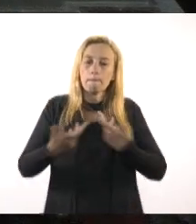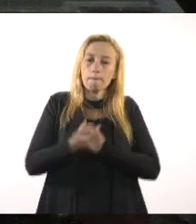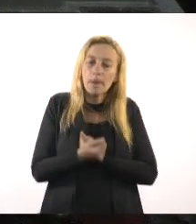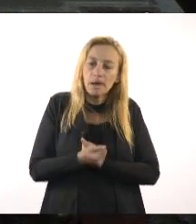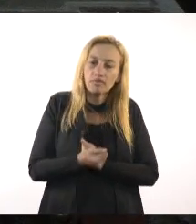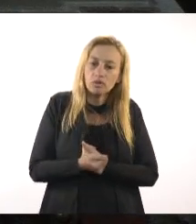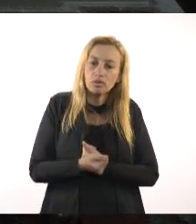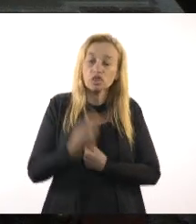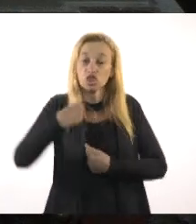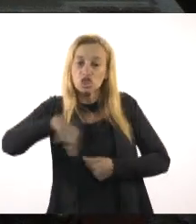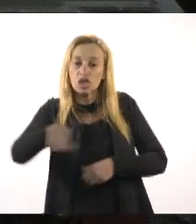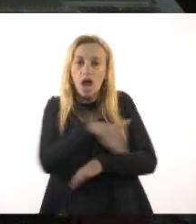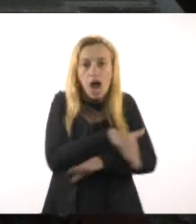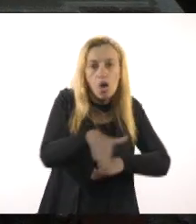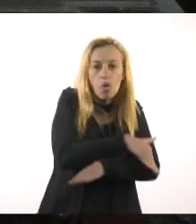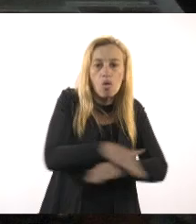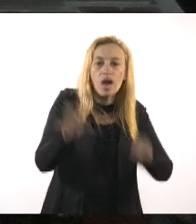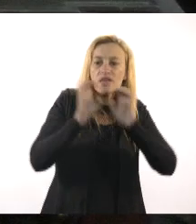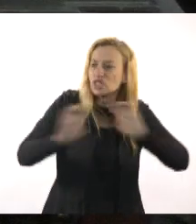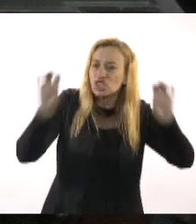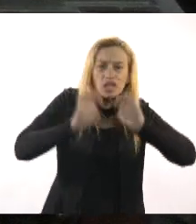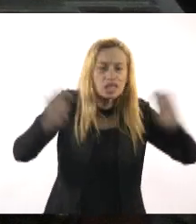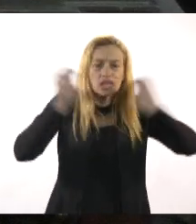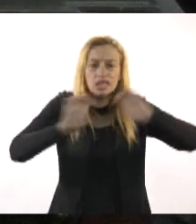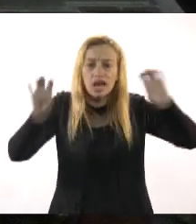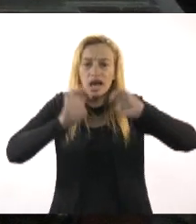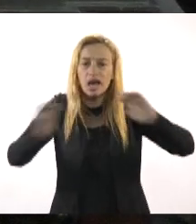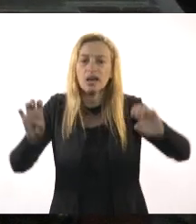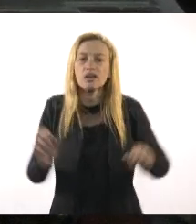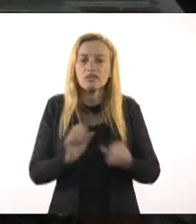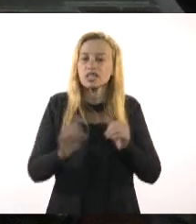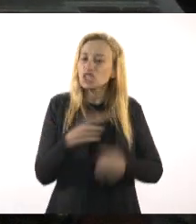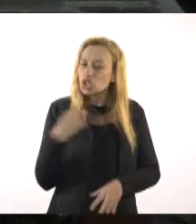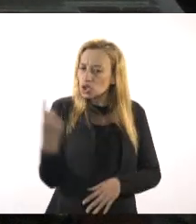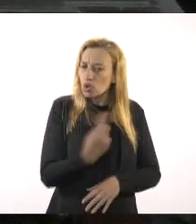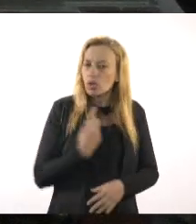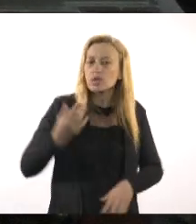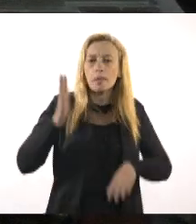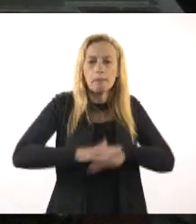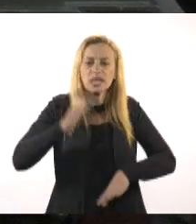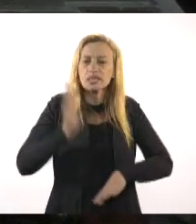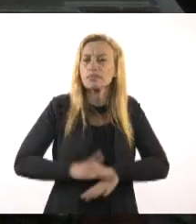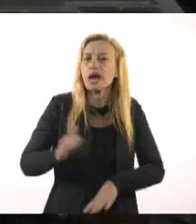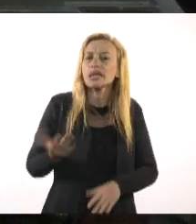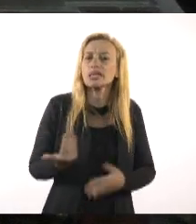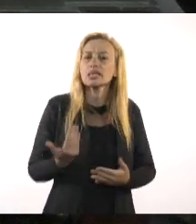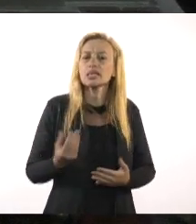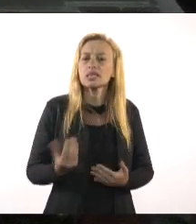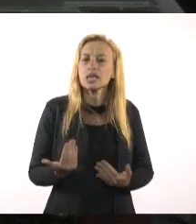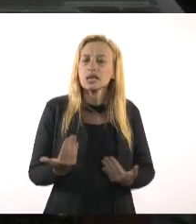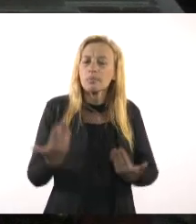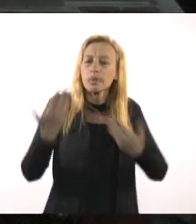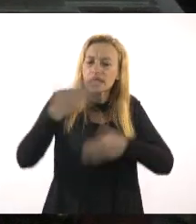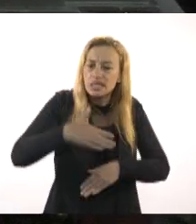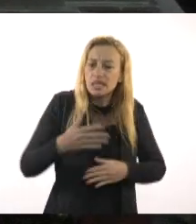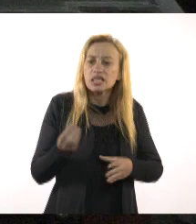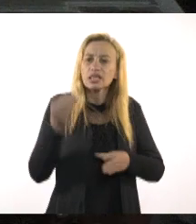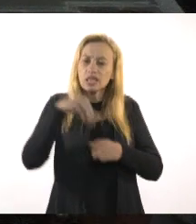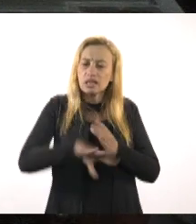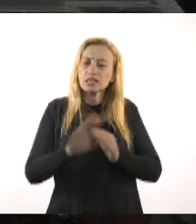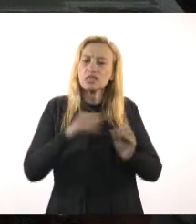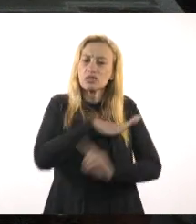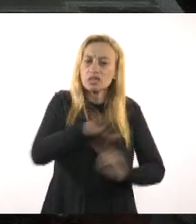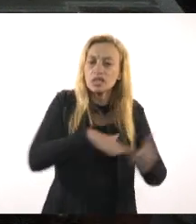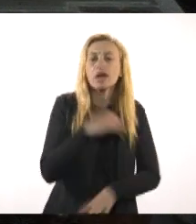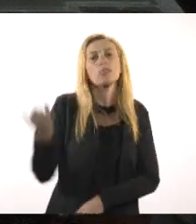à rua e evangelizar, fazer com que nós estejamos cada vez mais presentes na sociedade. A importância,